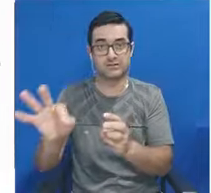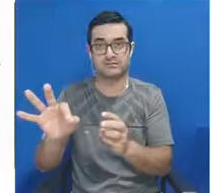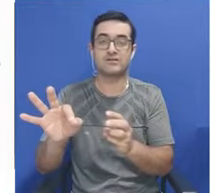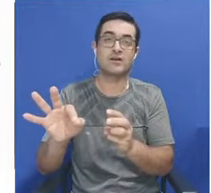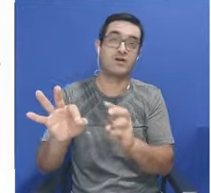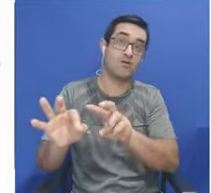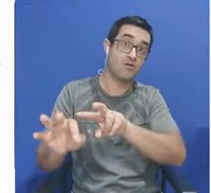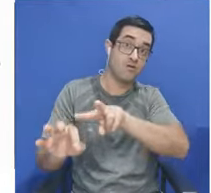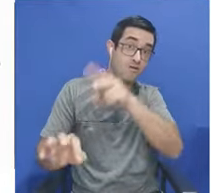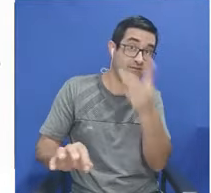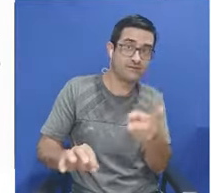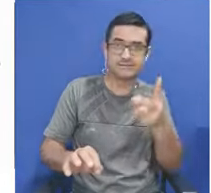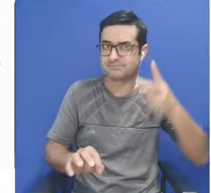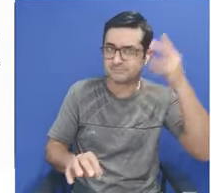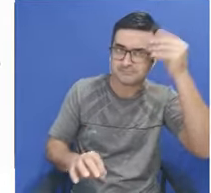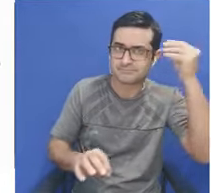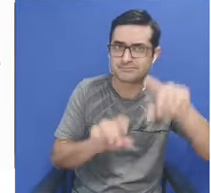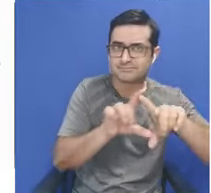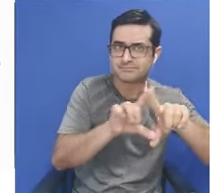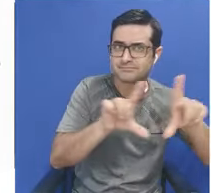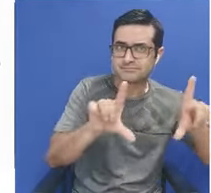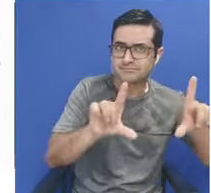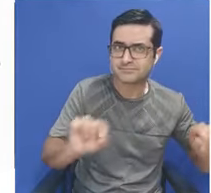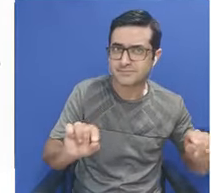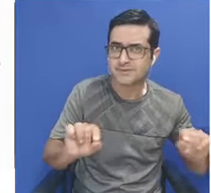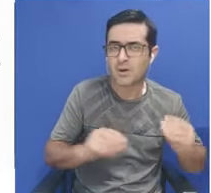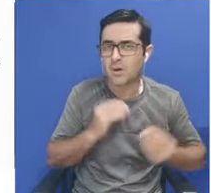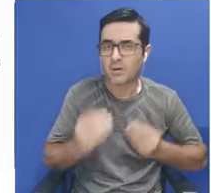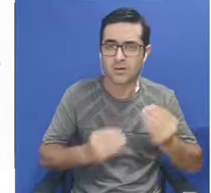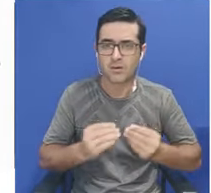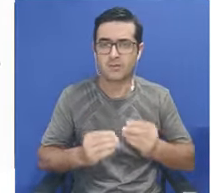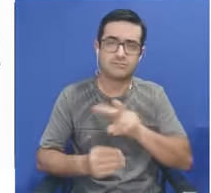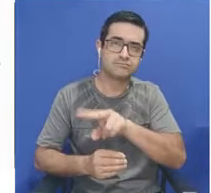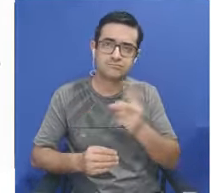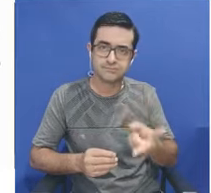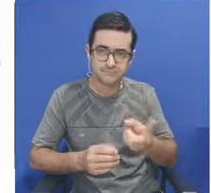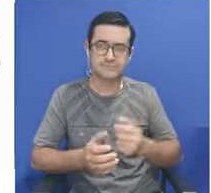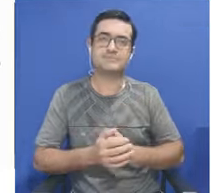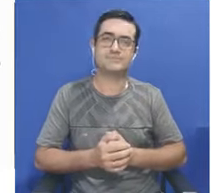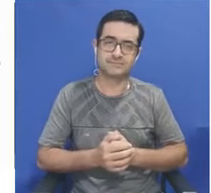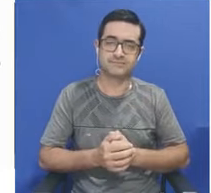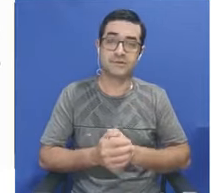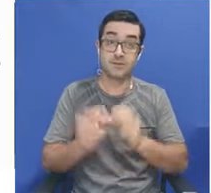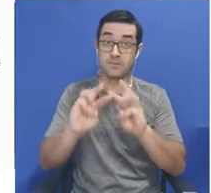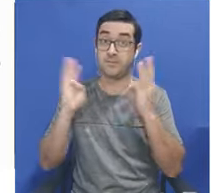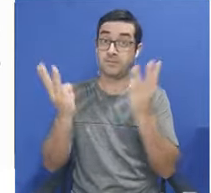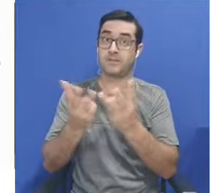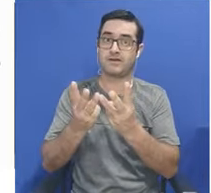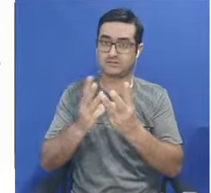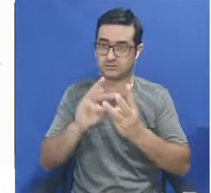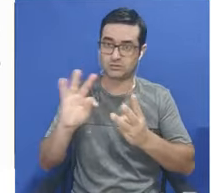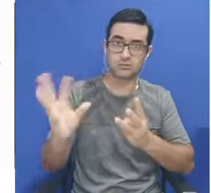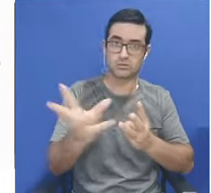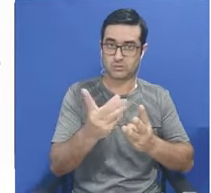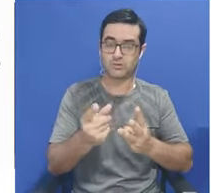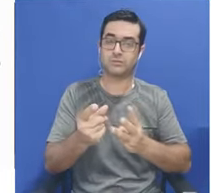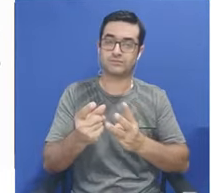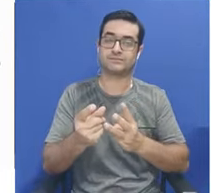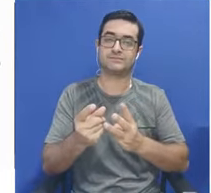essa porcentagem em gramas. Então, eu vou ter lá, ó, se 100 gramas é 100% da minha